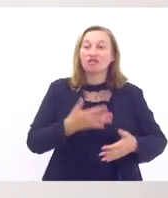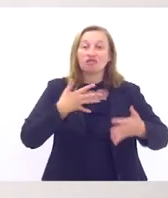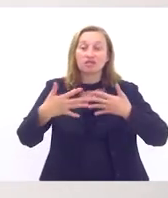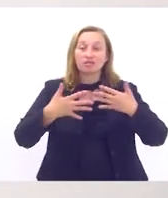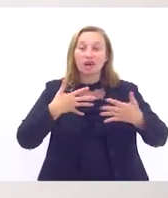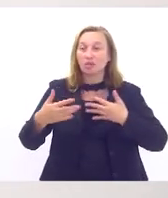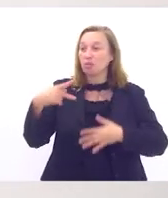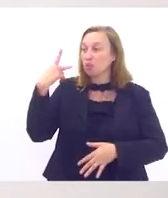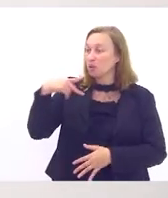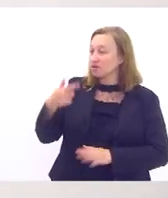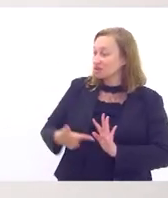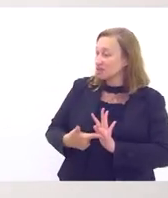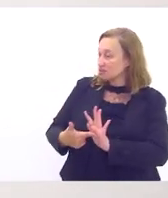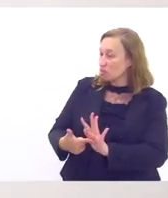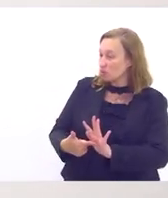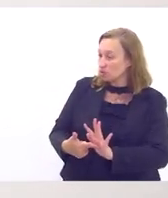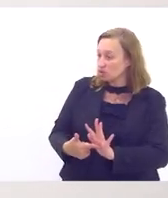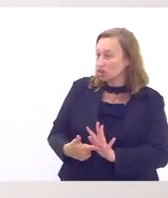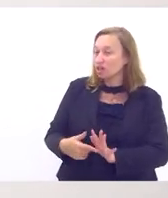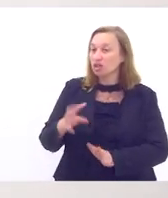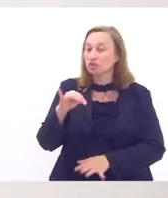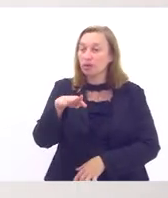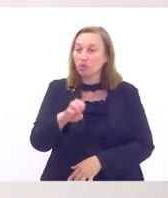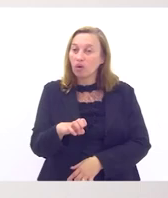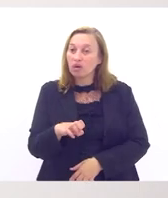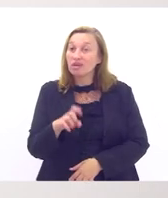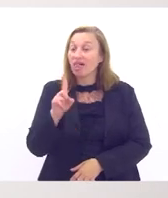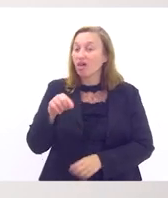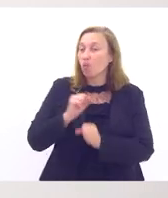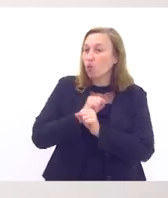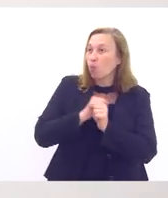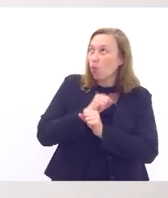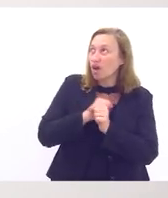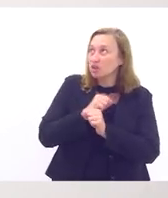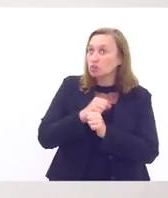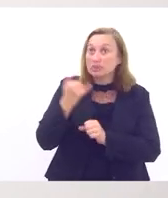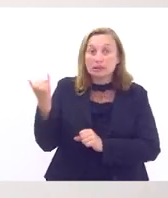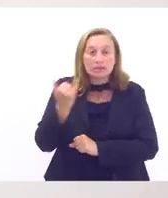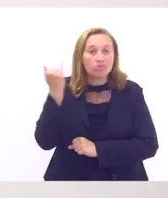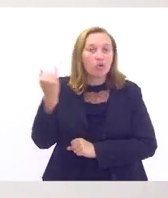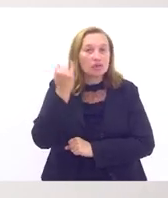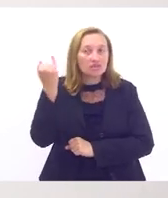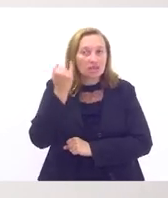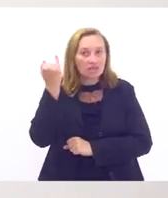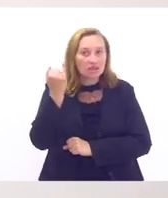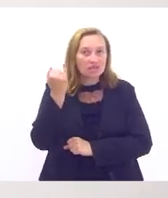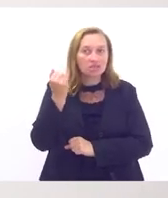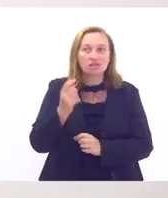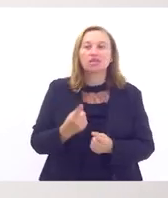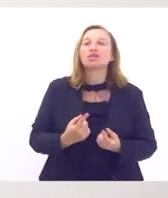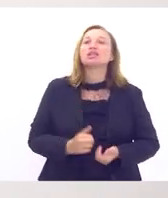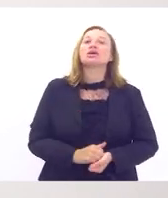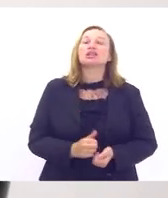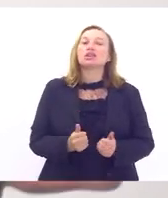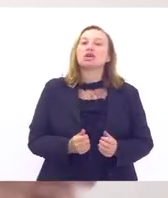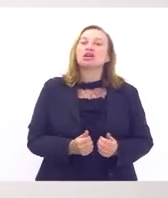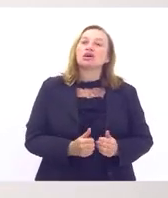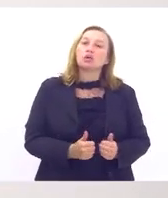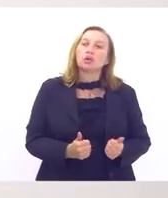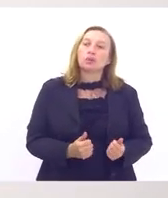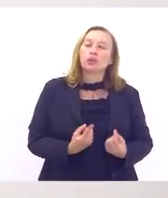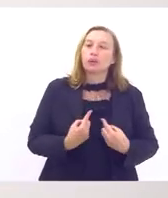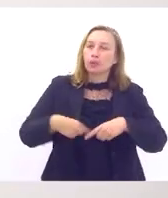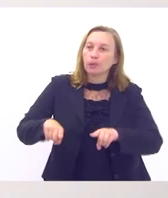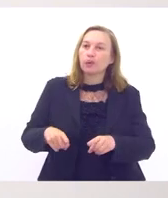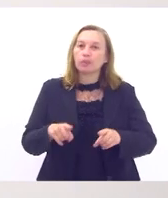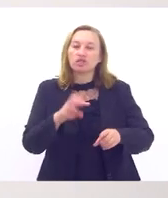que vocês trazem para a tuberculose. Esse que é um ano crucial para o enfrentamento da tuberculose, né? O Carlos Basile